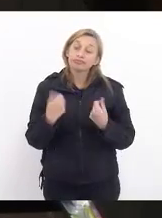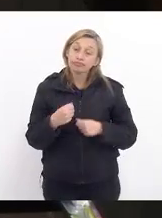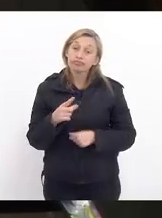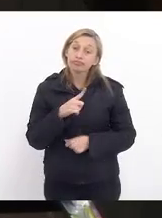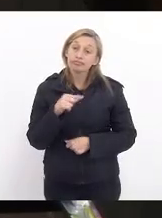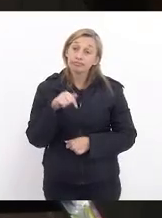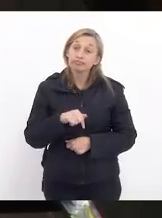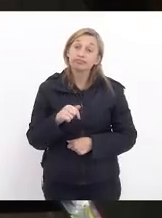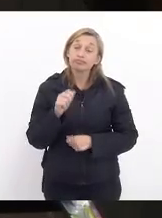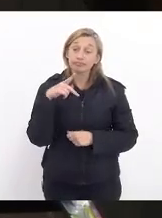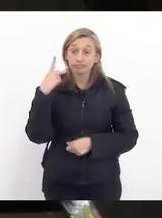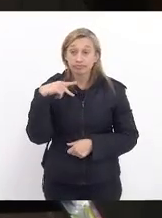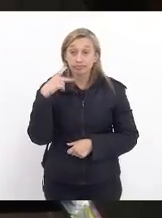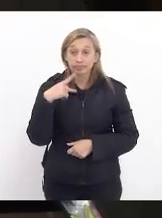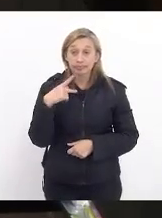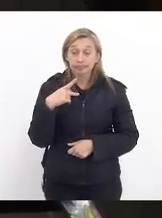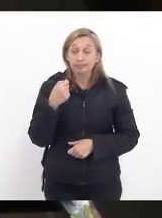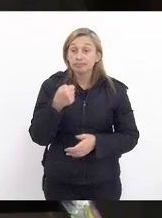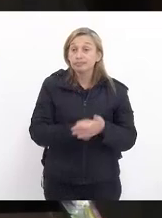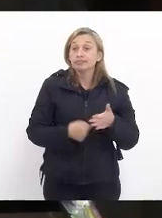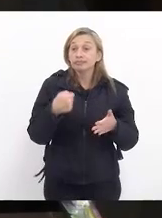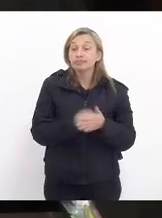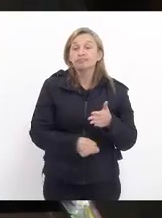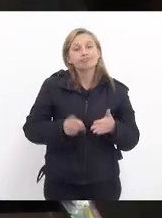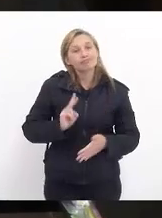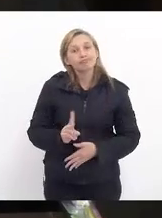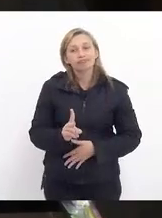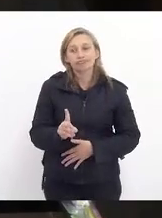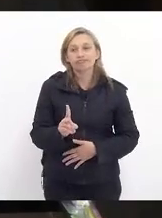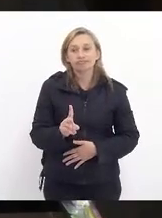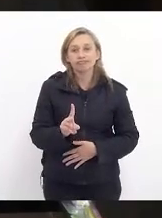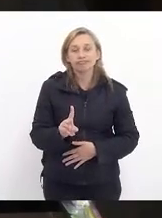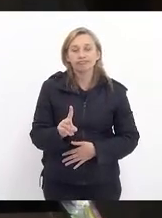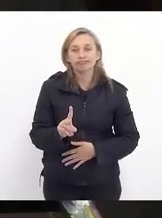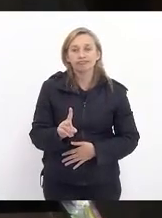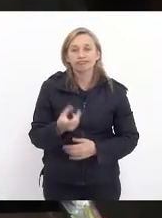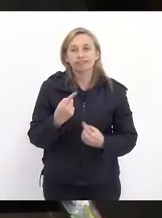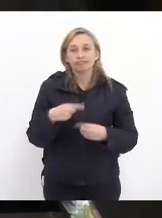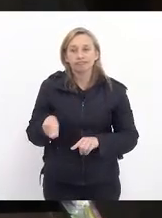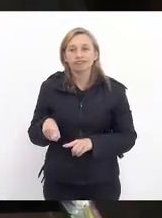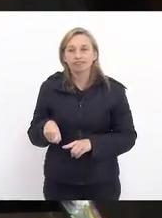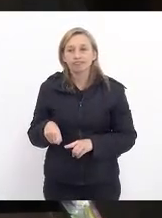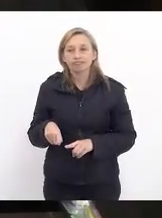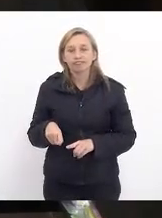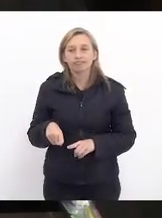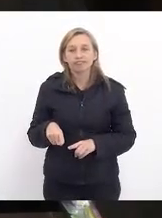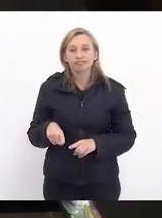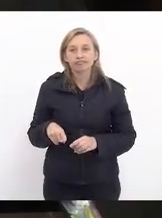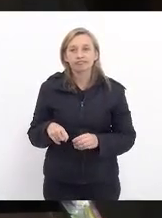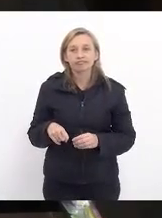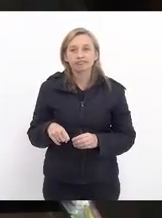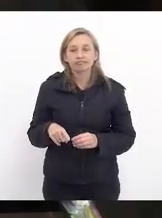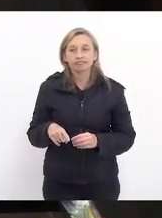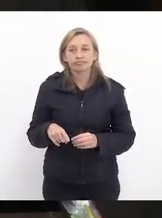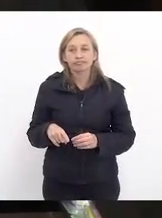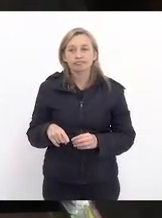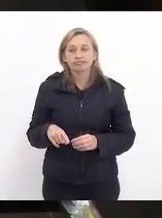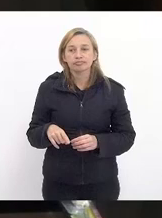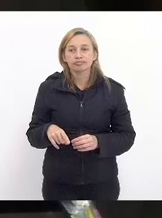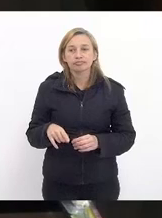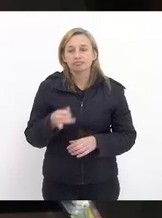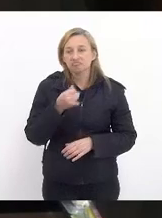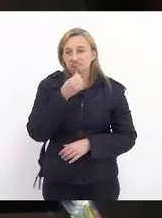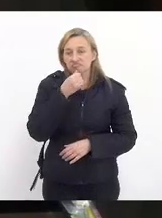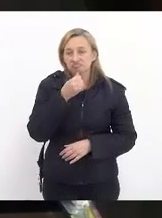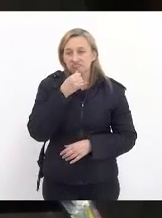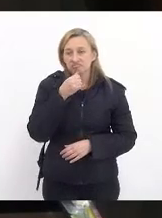ter aqui no Parlamento é de lutarmos sempre contra a maior desgraça do ser humano EA